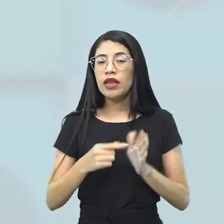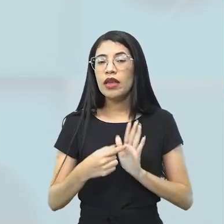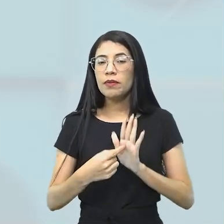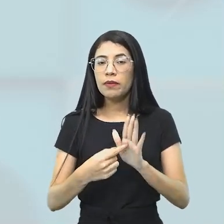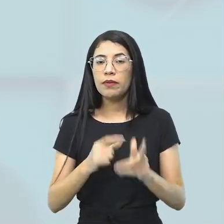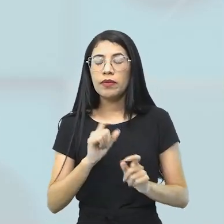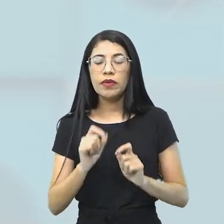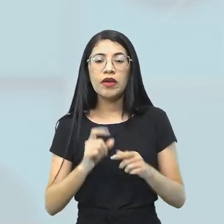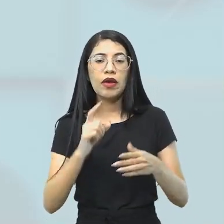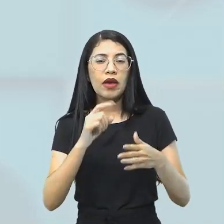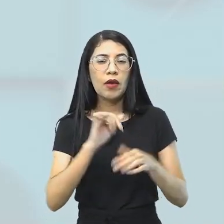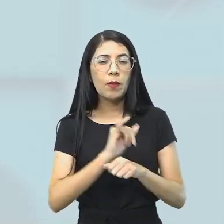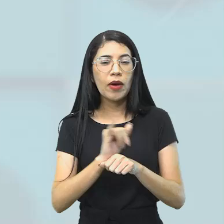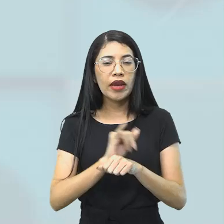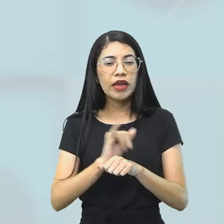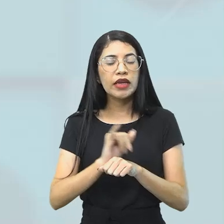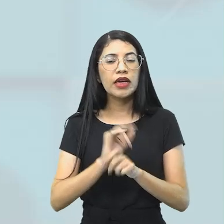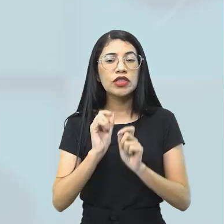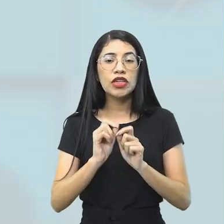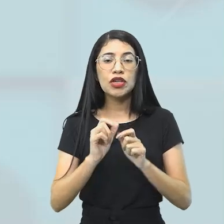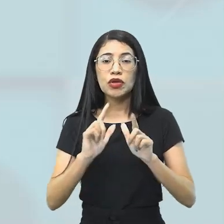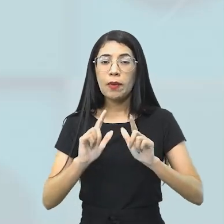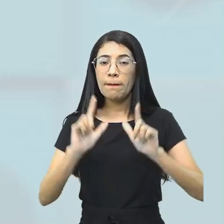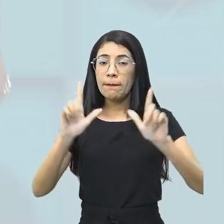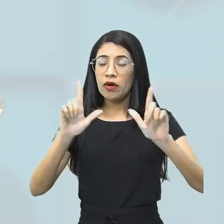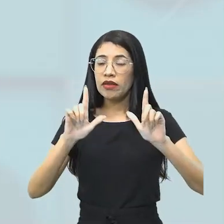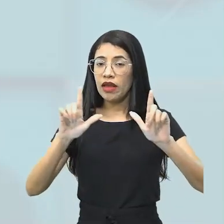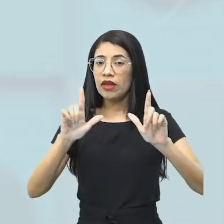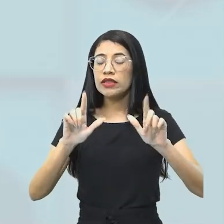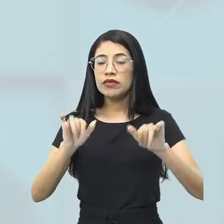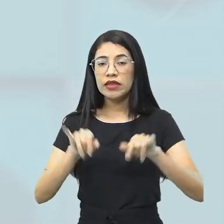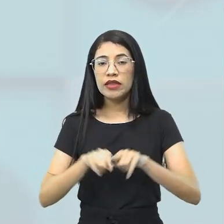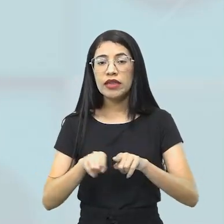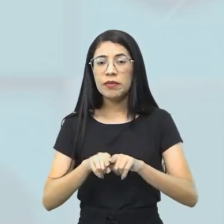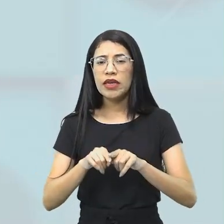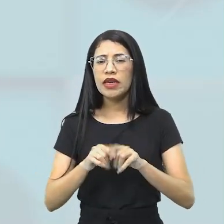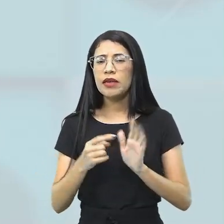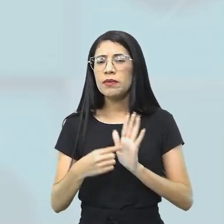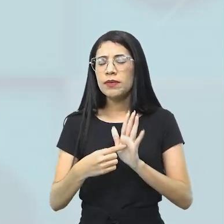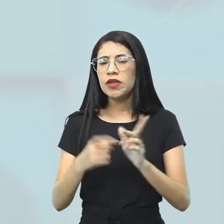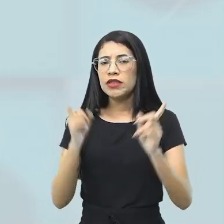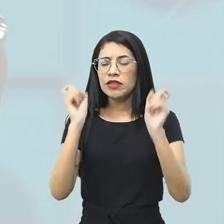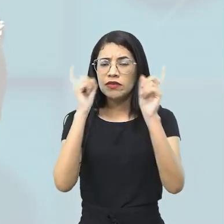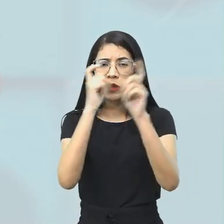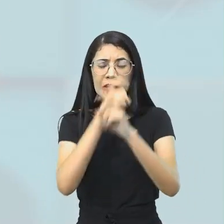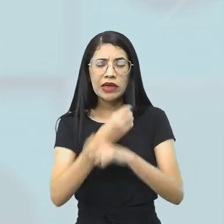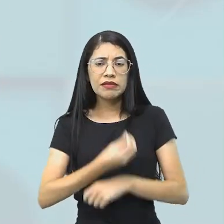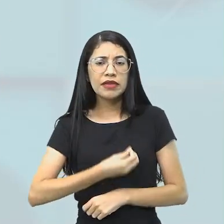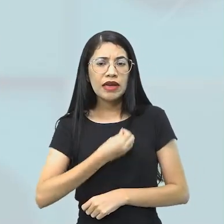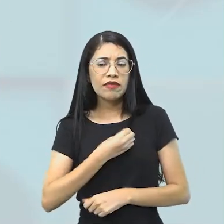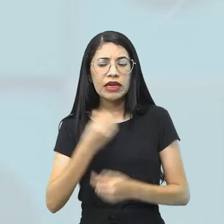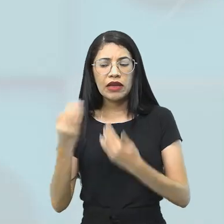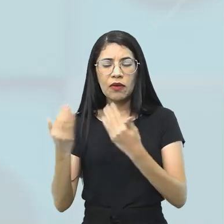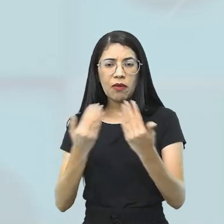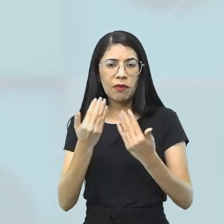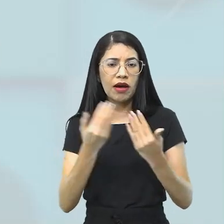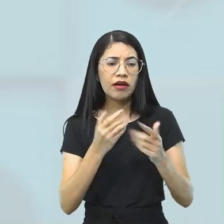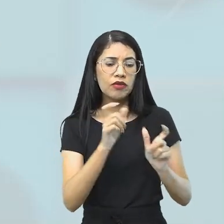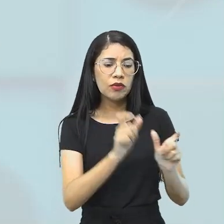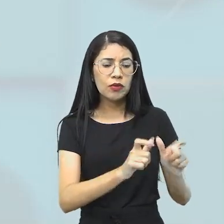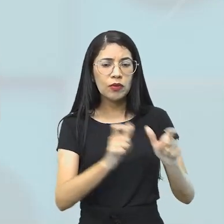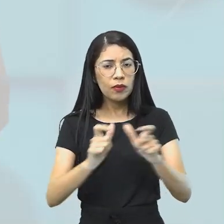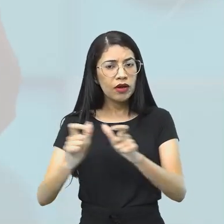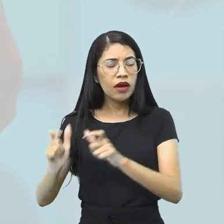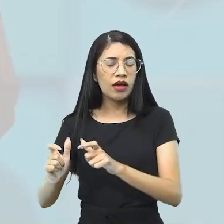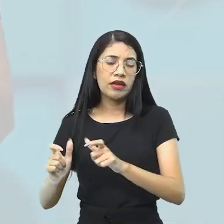como ferramenta de protesto, né? Uma vez que ele fala lá das dificuldades, compara a vivência de pessoas em